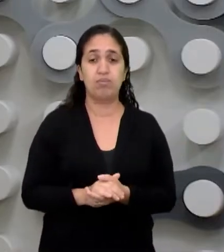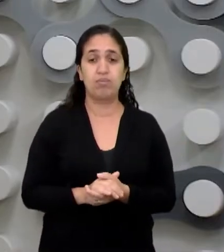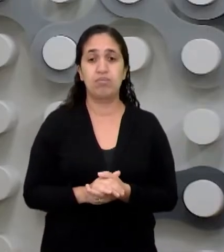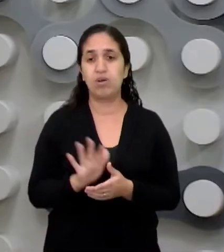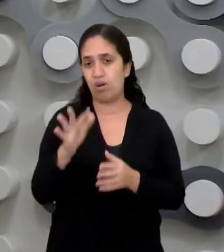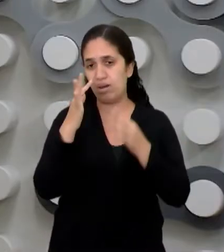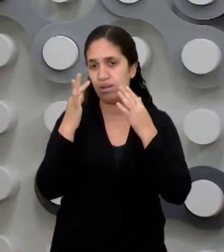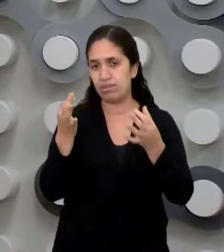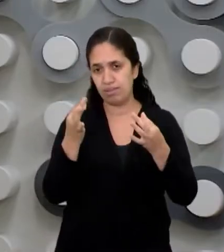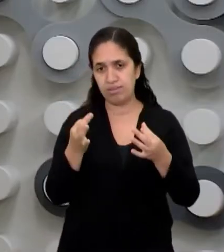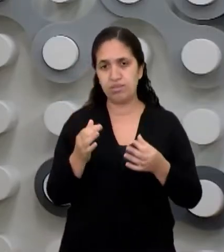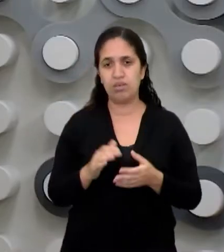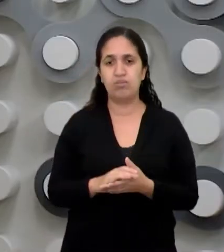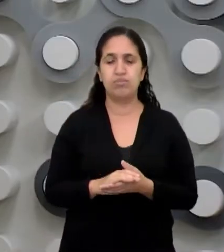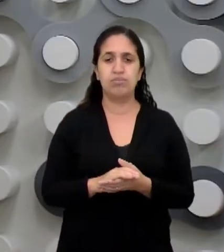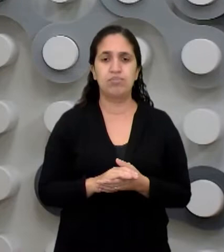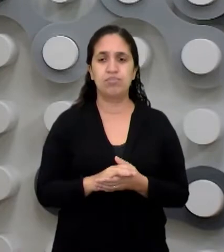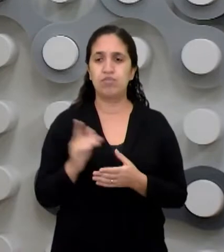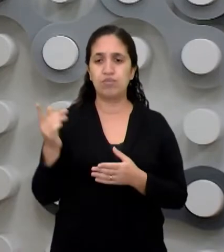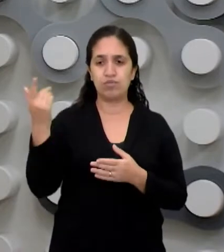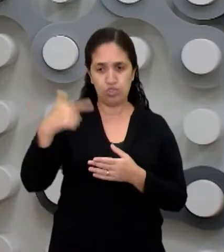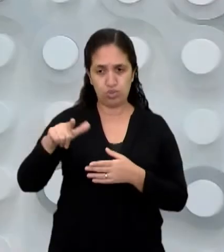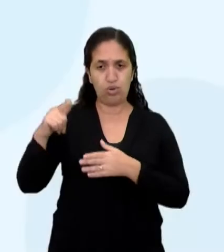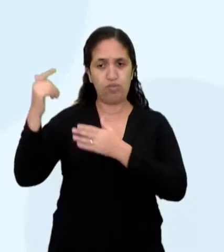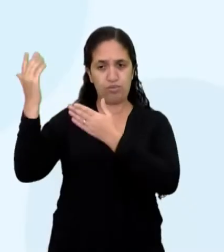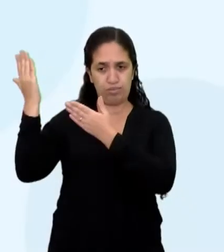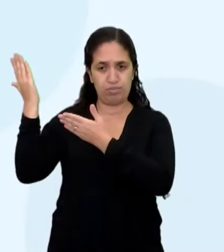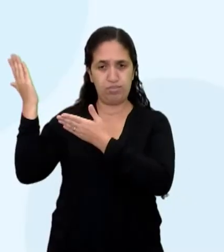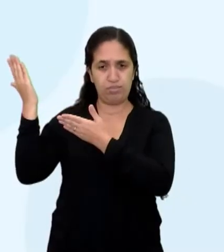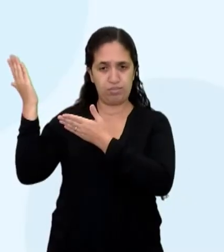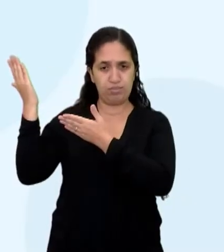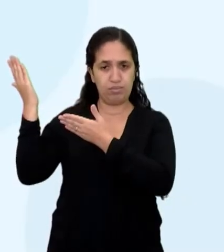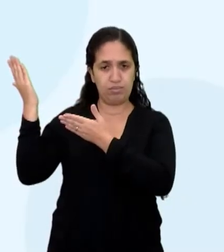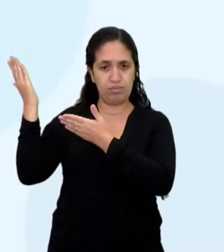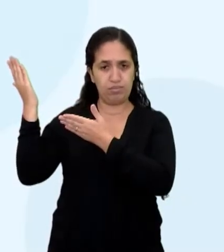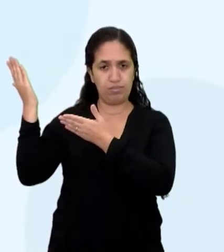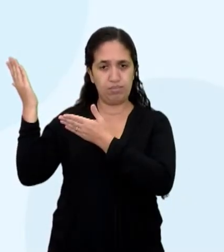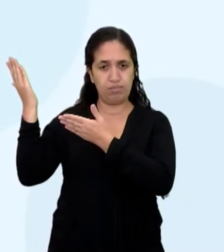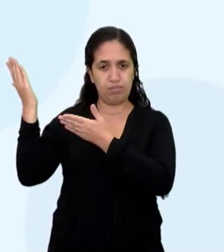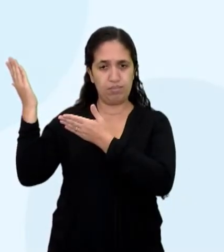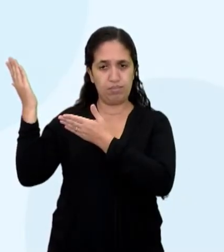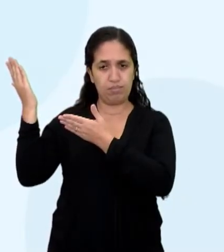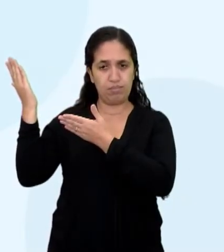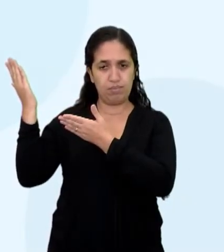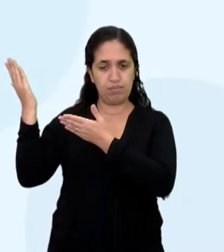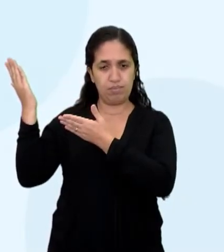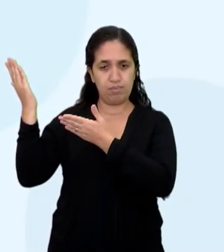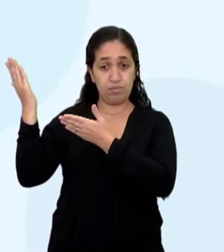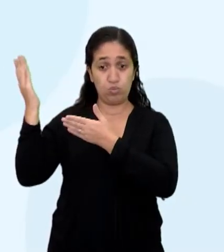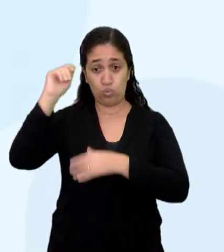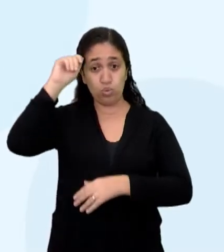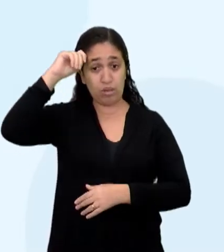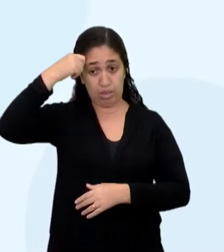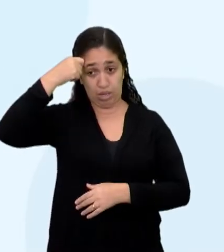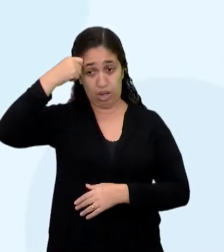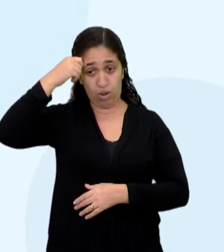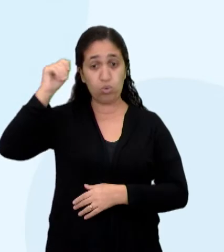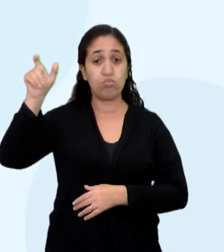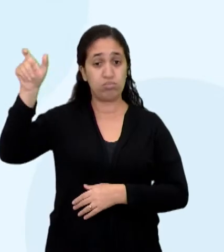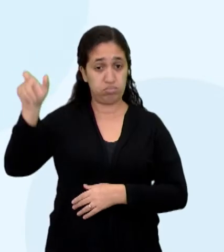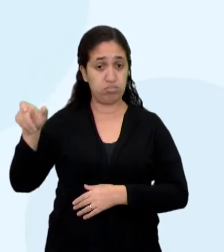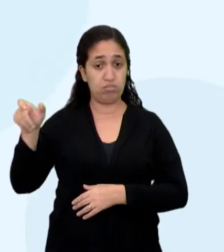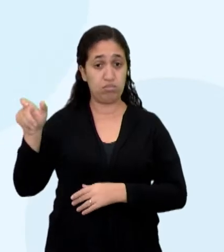atenção, quando a gente... Volta para a tela para eles ficarem vendo essa parte aí, ó. Quando a gente vê essa imagem de um negro usando